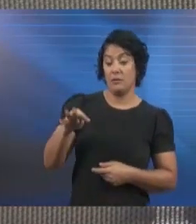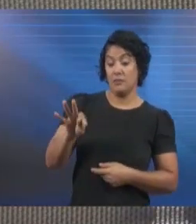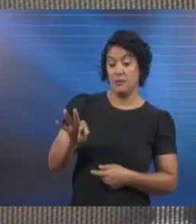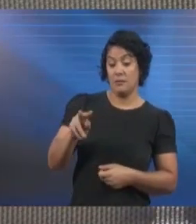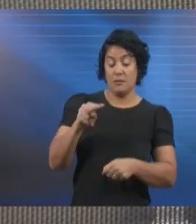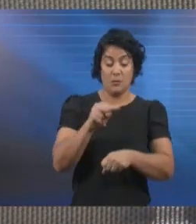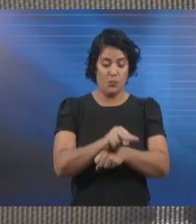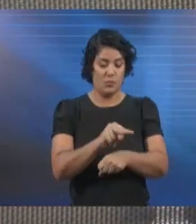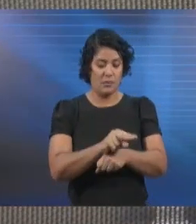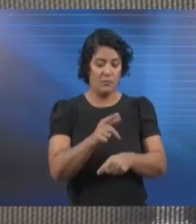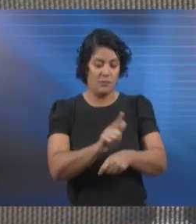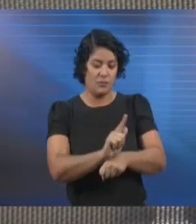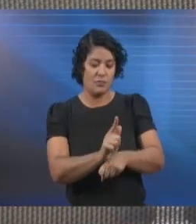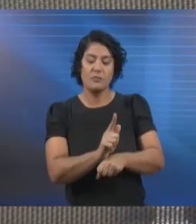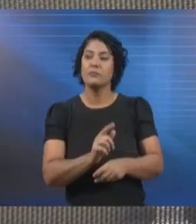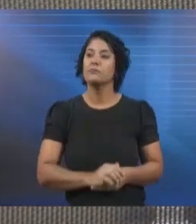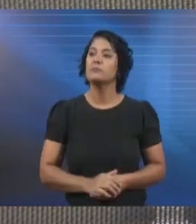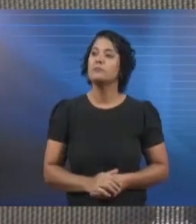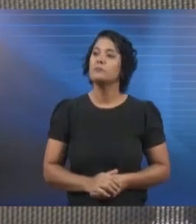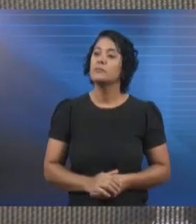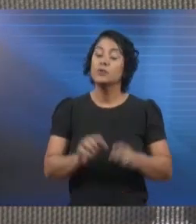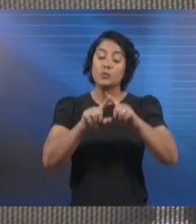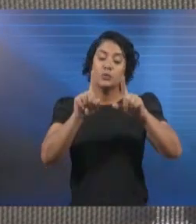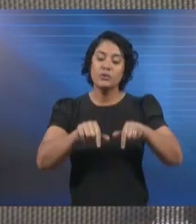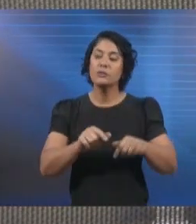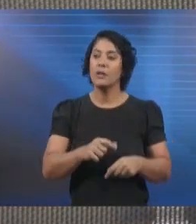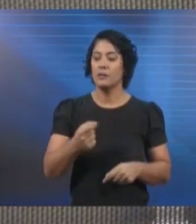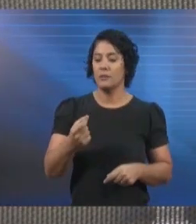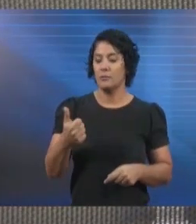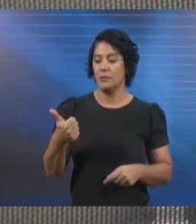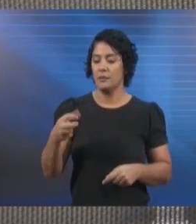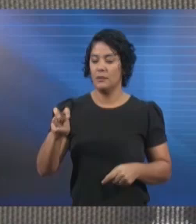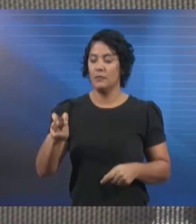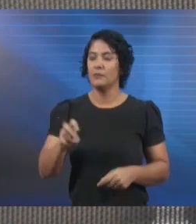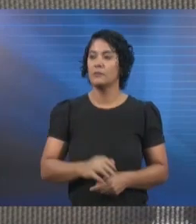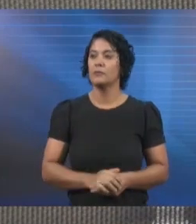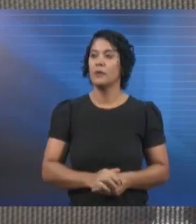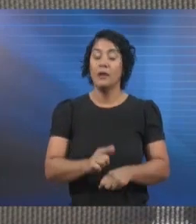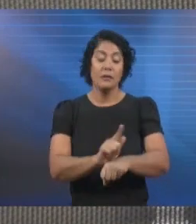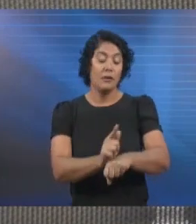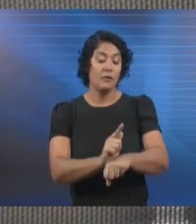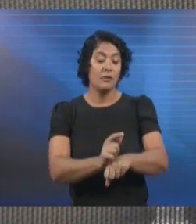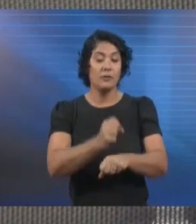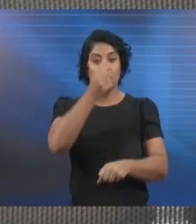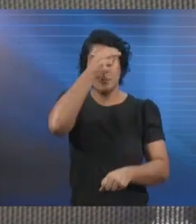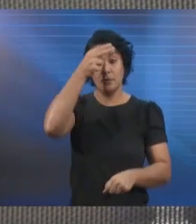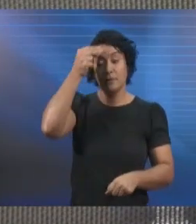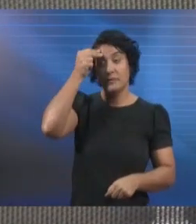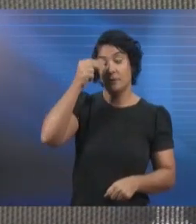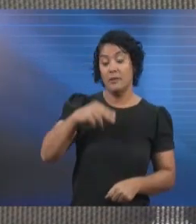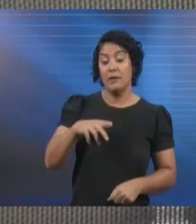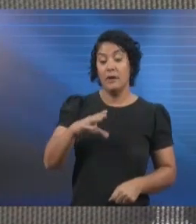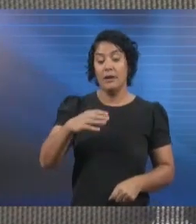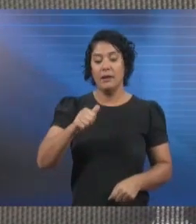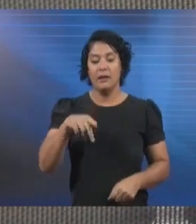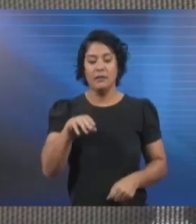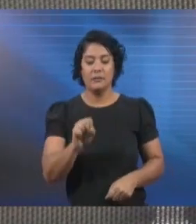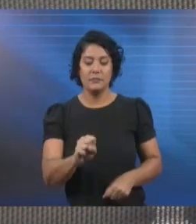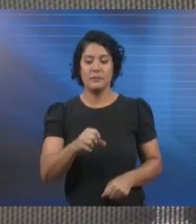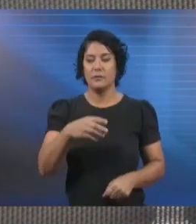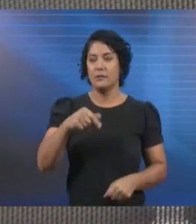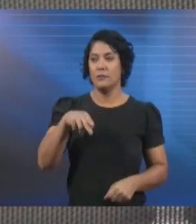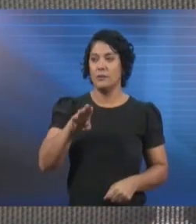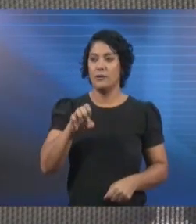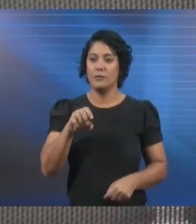gestão esse projeto diga-se de passagem de 2015 da gestão do então Prefeito Carlos Eduardo esse